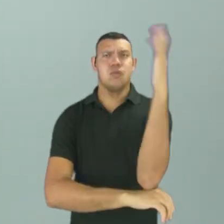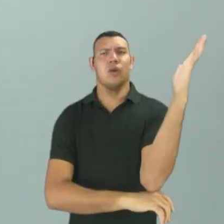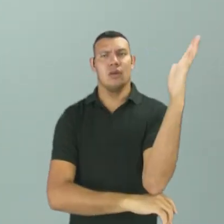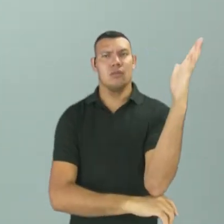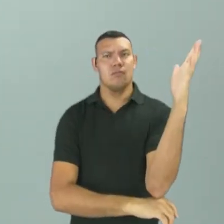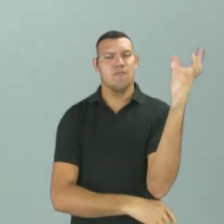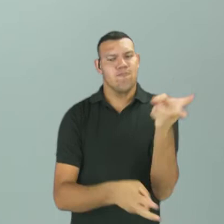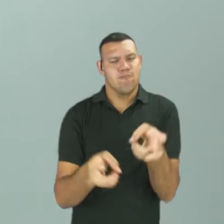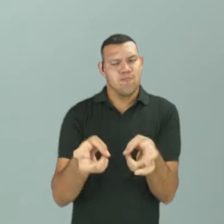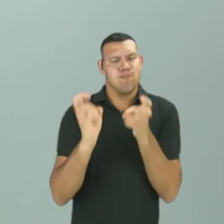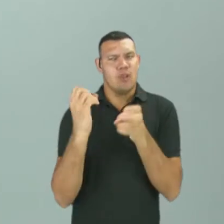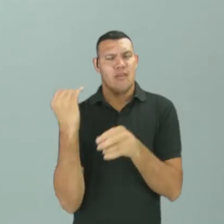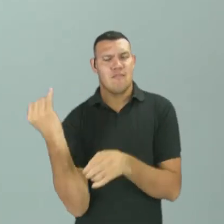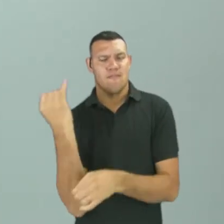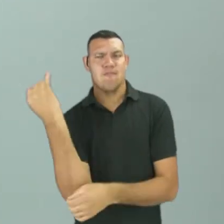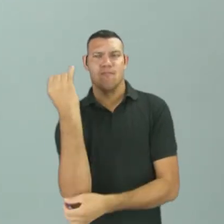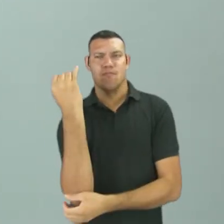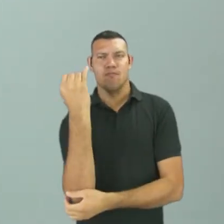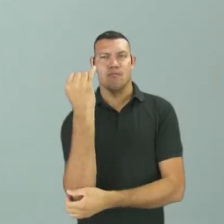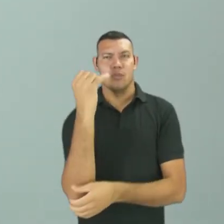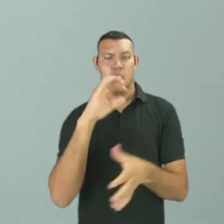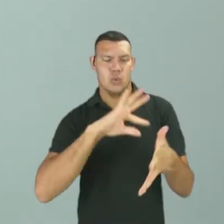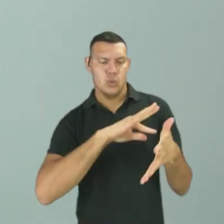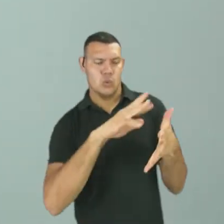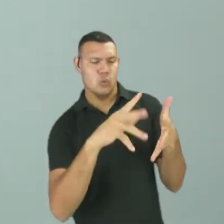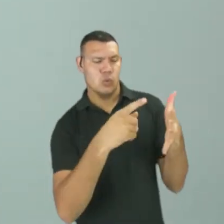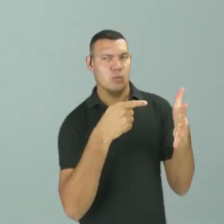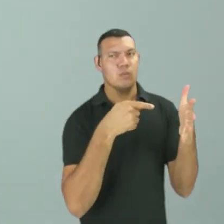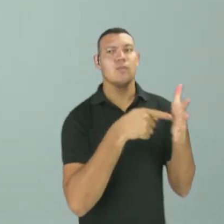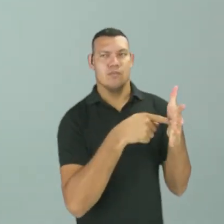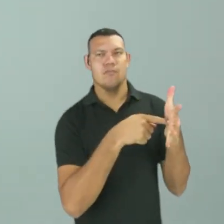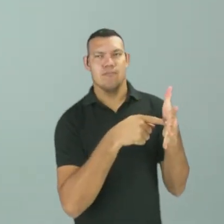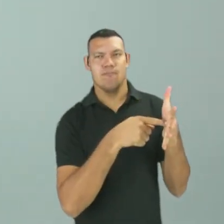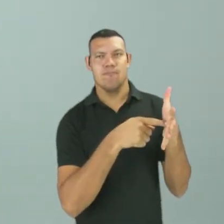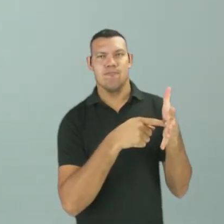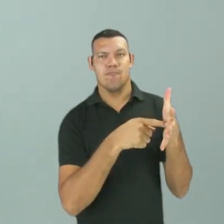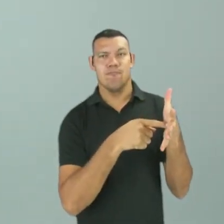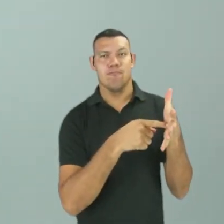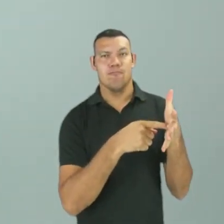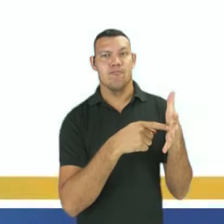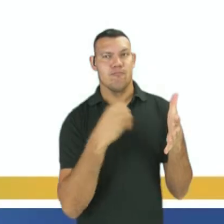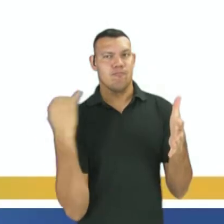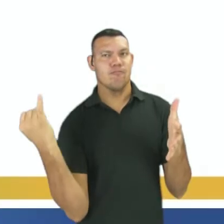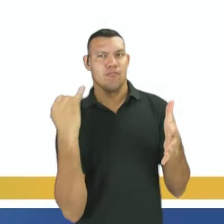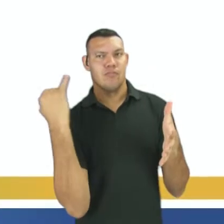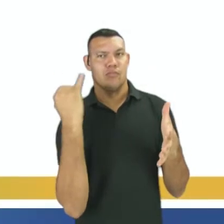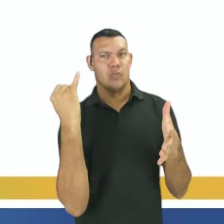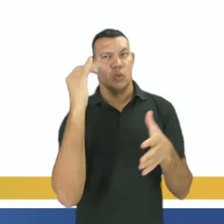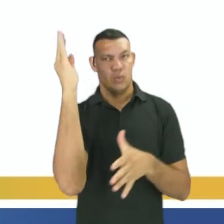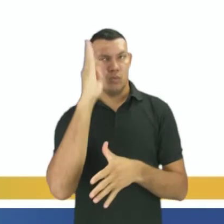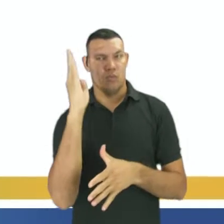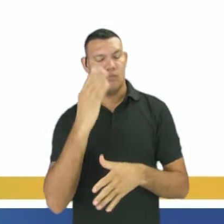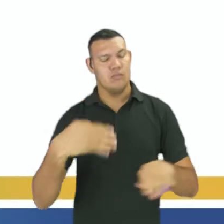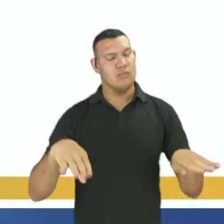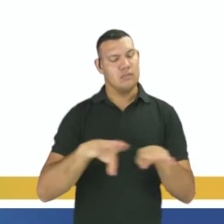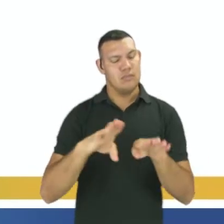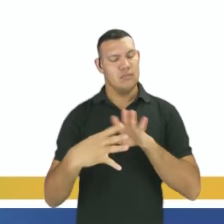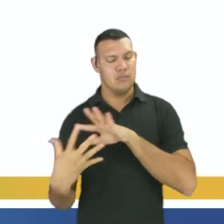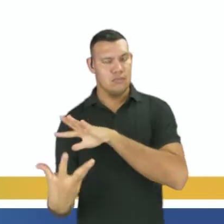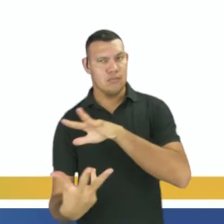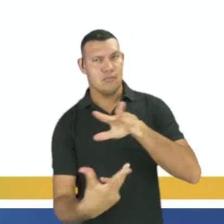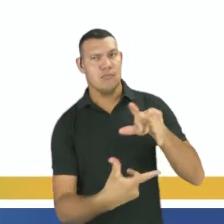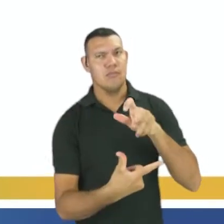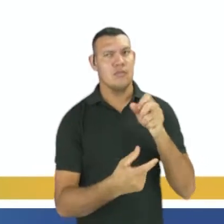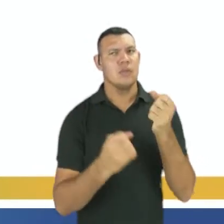para a parte climática do nosso país ou porque nos e do mundo né o que falar sobre a floresta amazônica